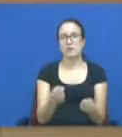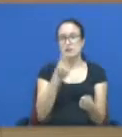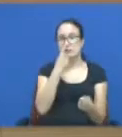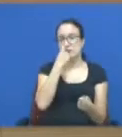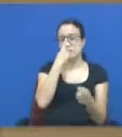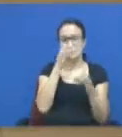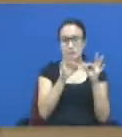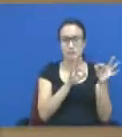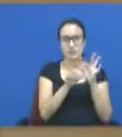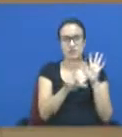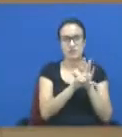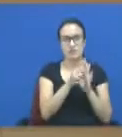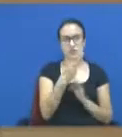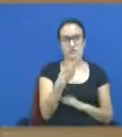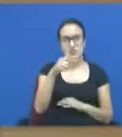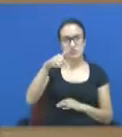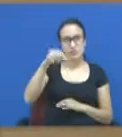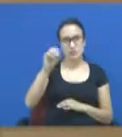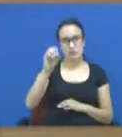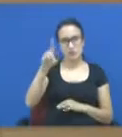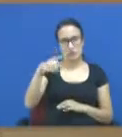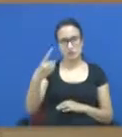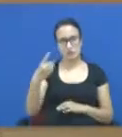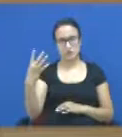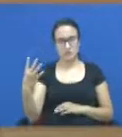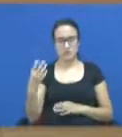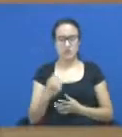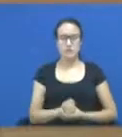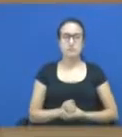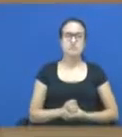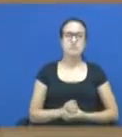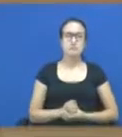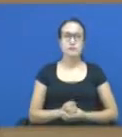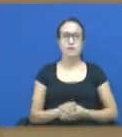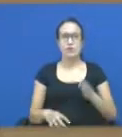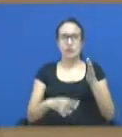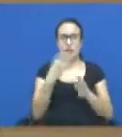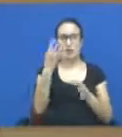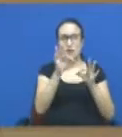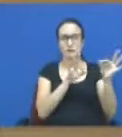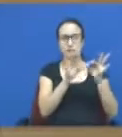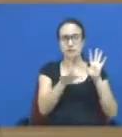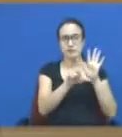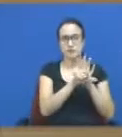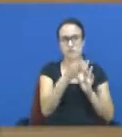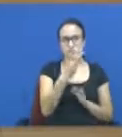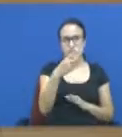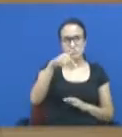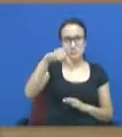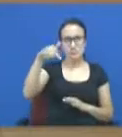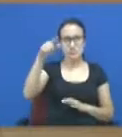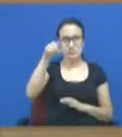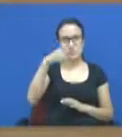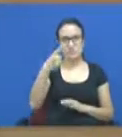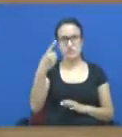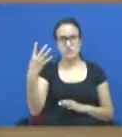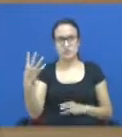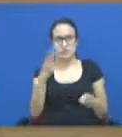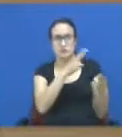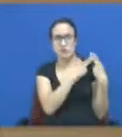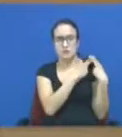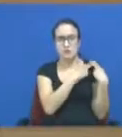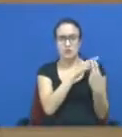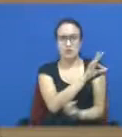de 2014. Obrigado a todos. O item 4º da pauta, projeto de lei 277 de 2014, de autoria do excelentíssimo senhor prefeito